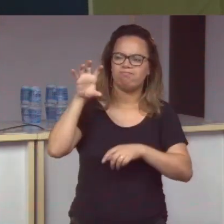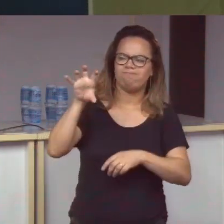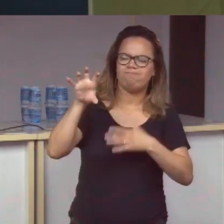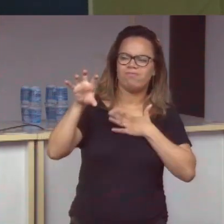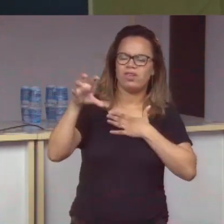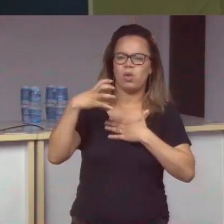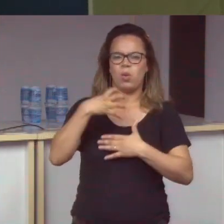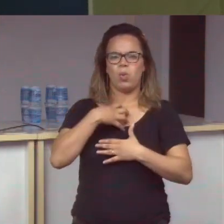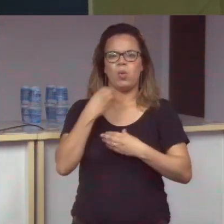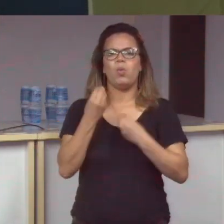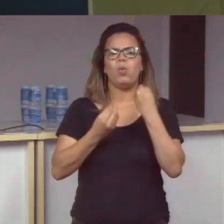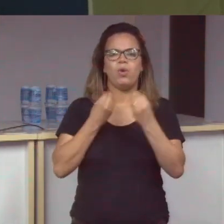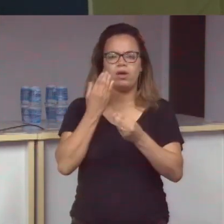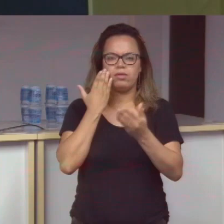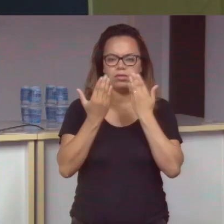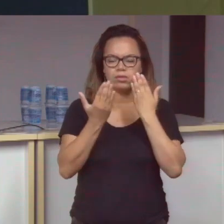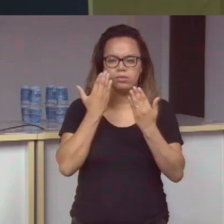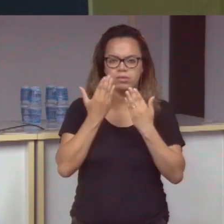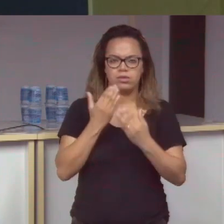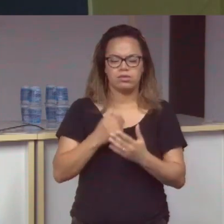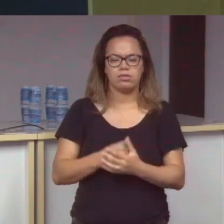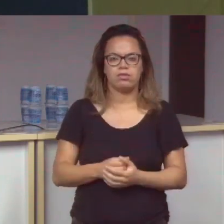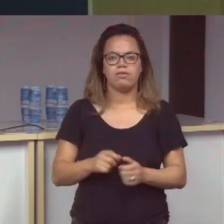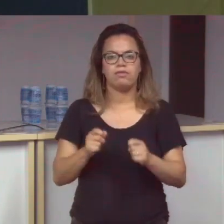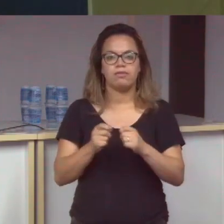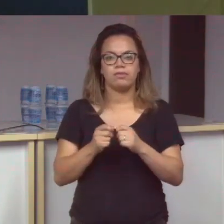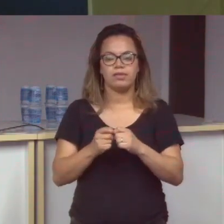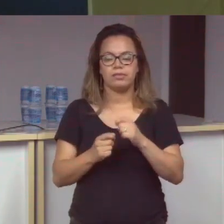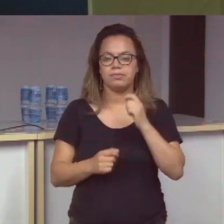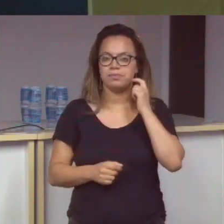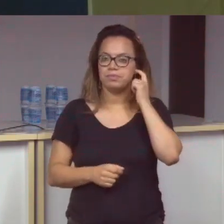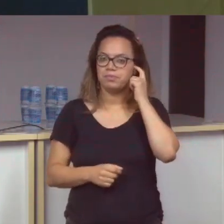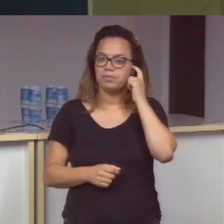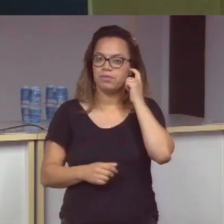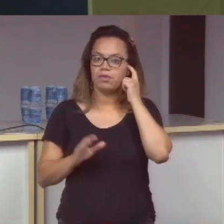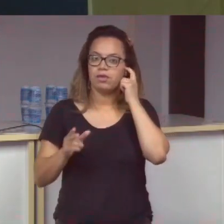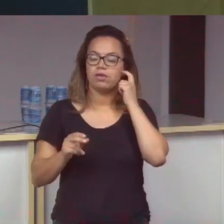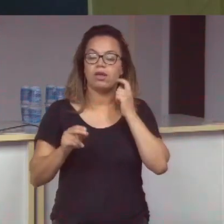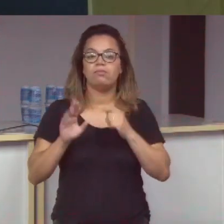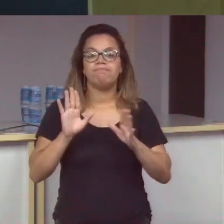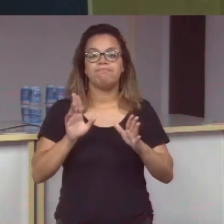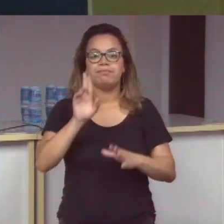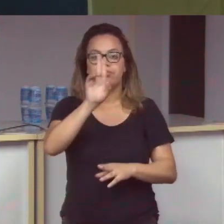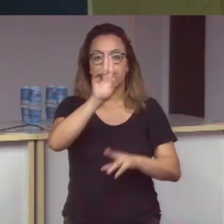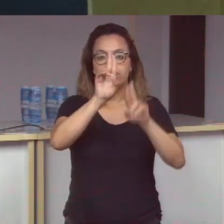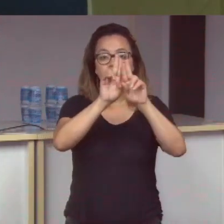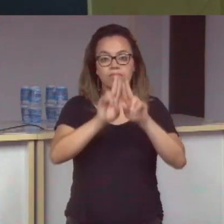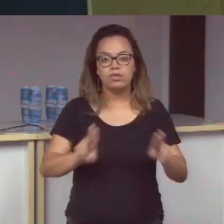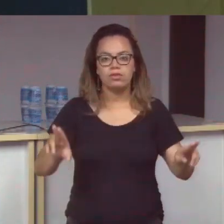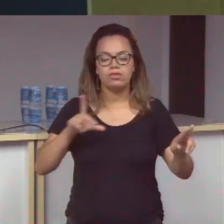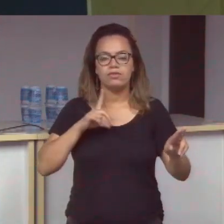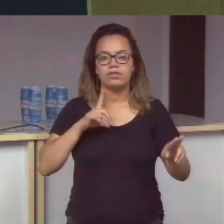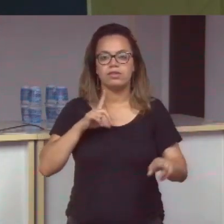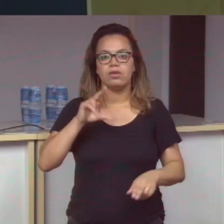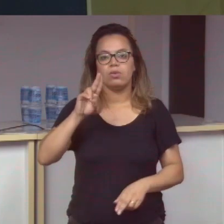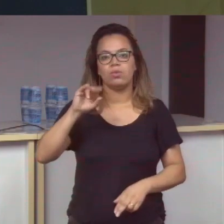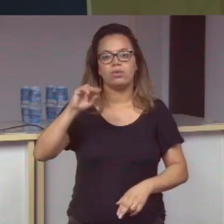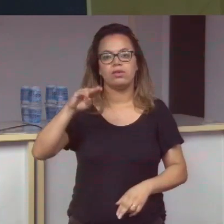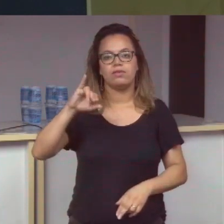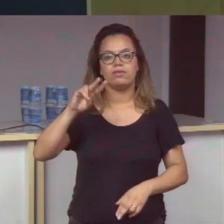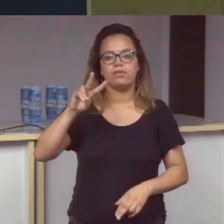o que faz o psicólogo. Né? Então, eu vejo, na própria universidade, em consultorias que eu dou,